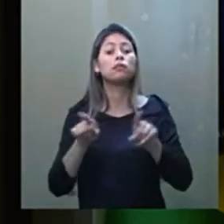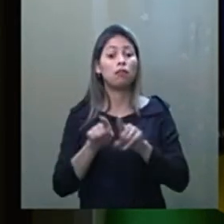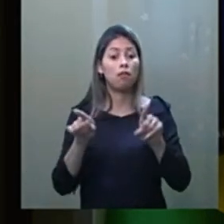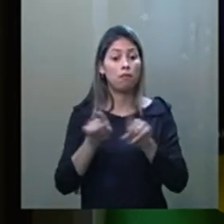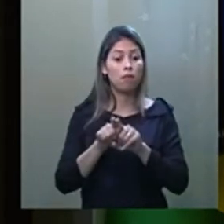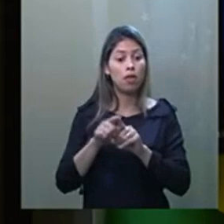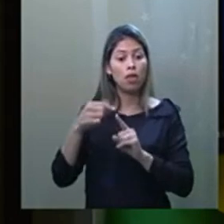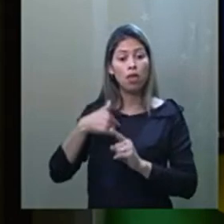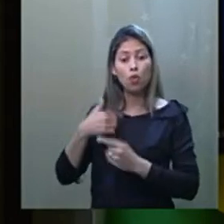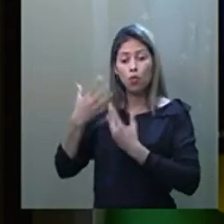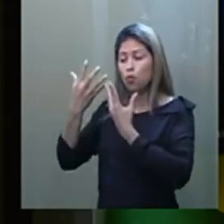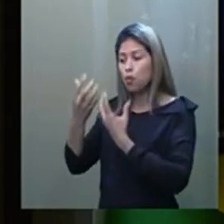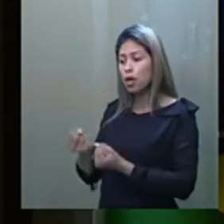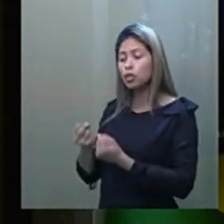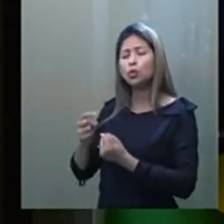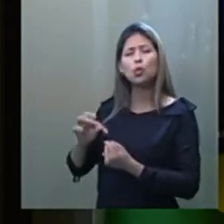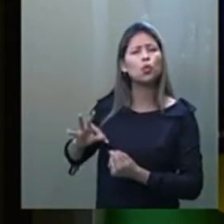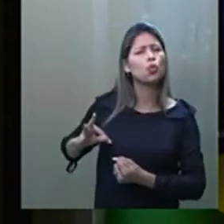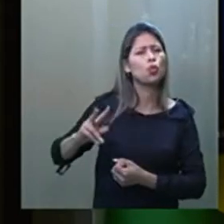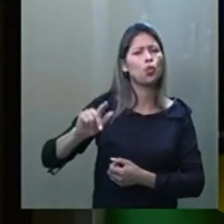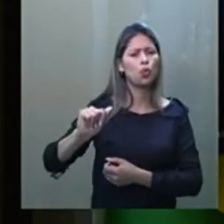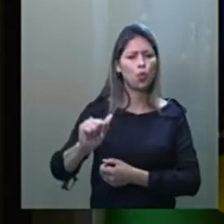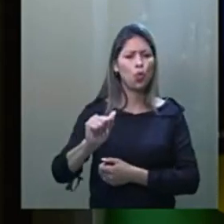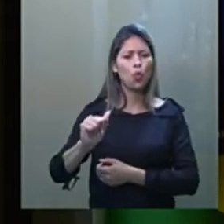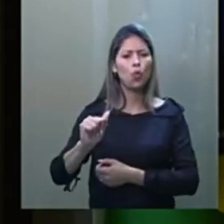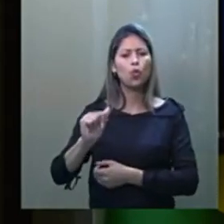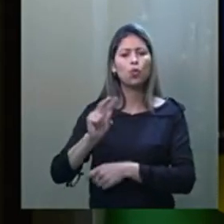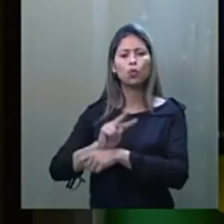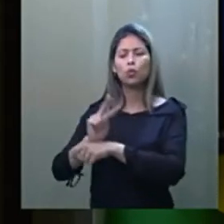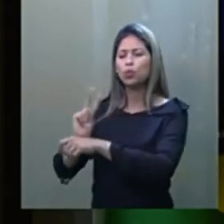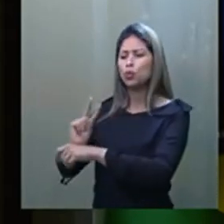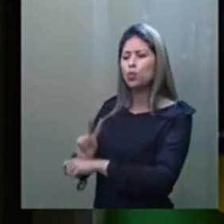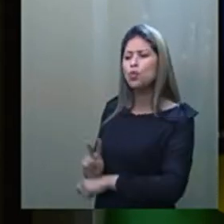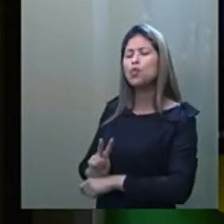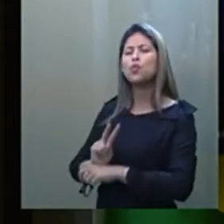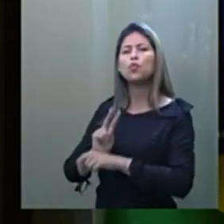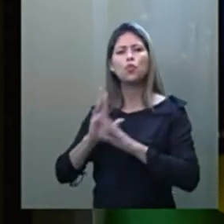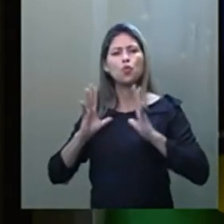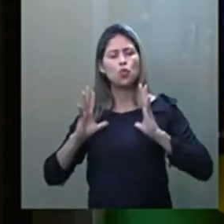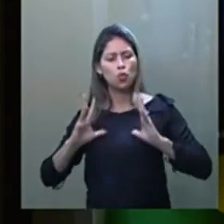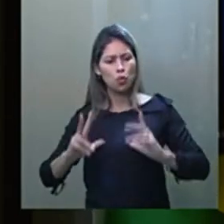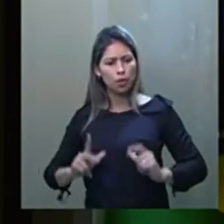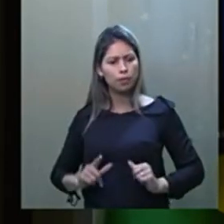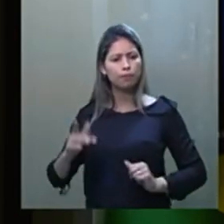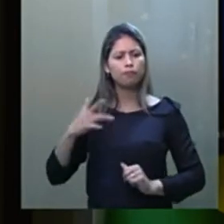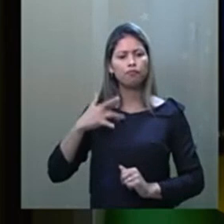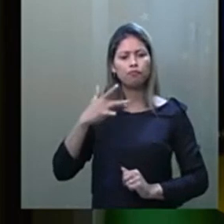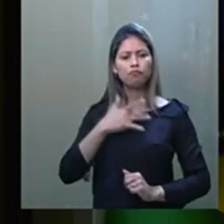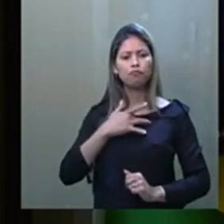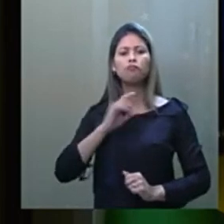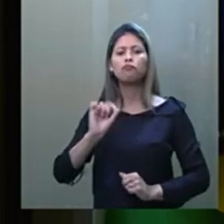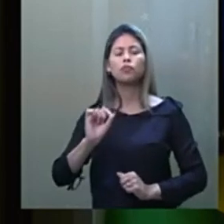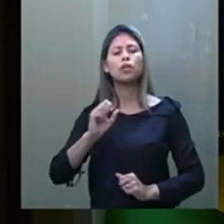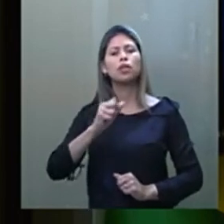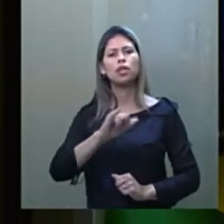eu sou favorável a todas as medidas sanitárias de prevenção,